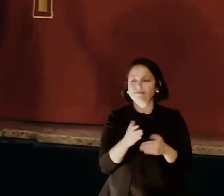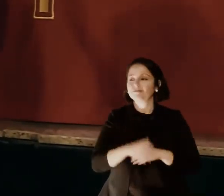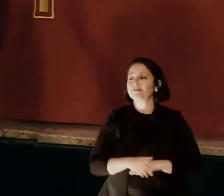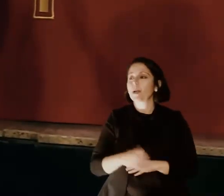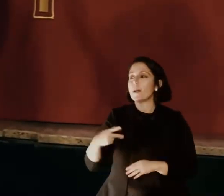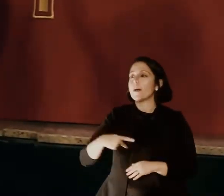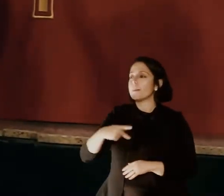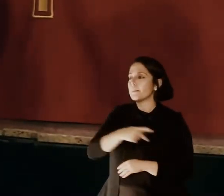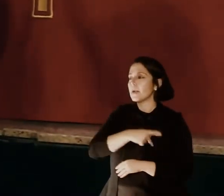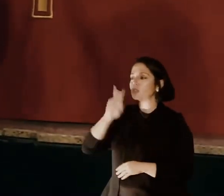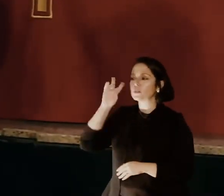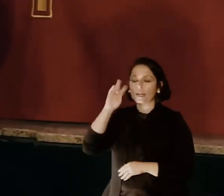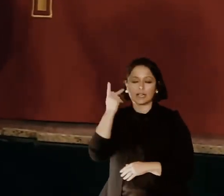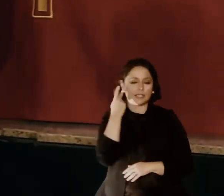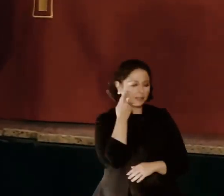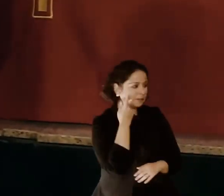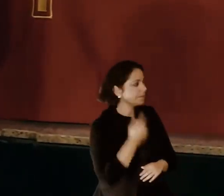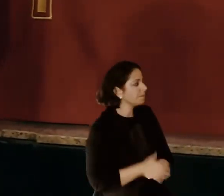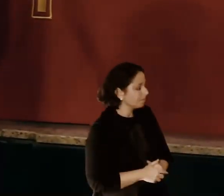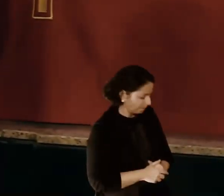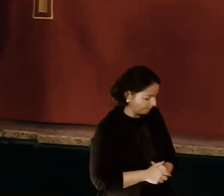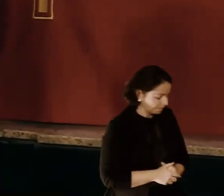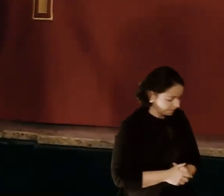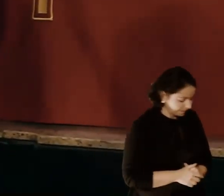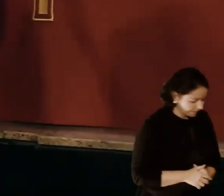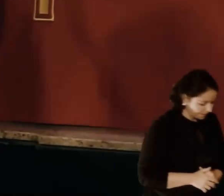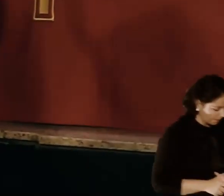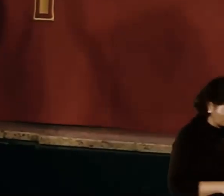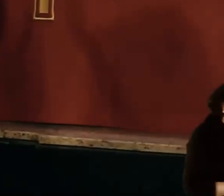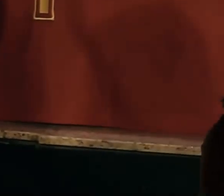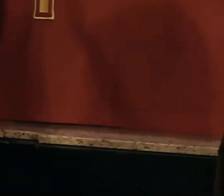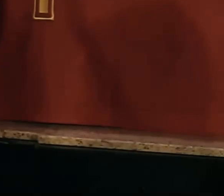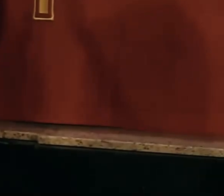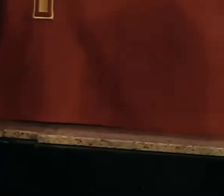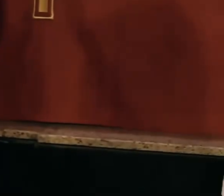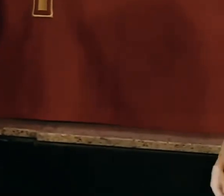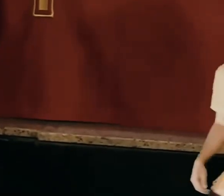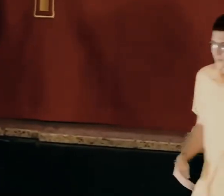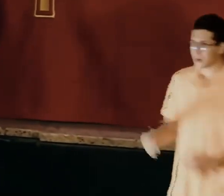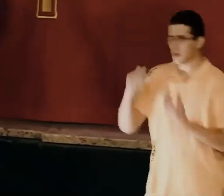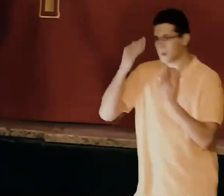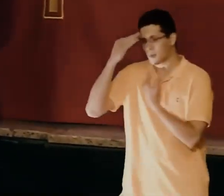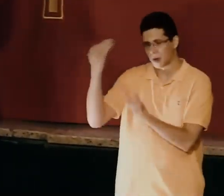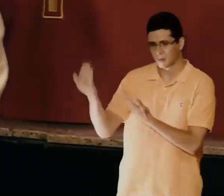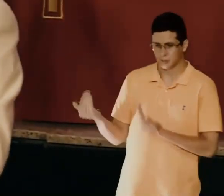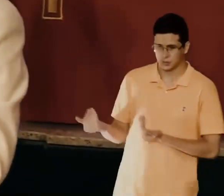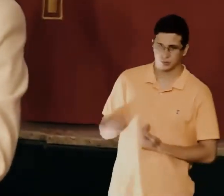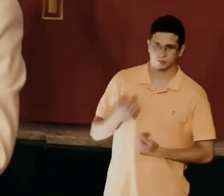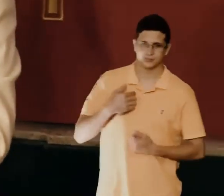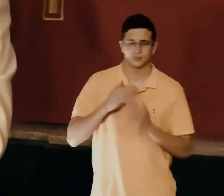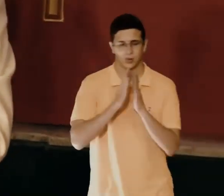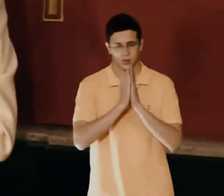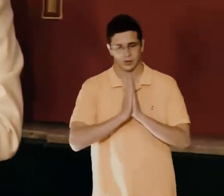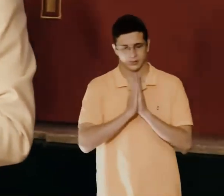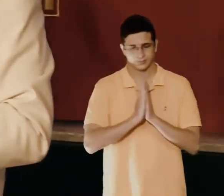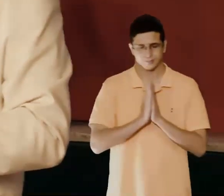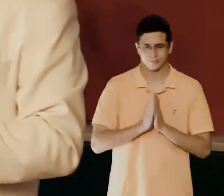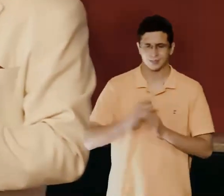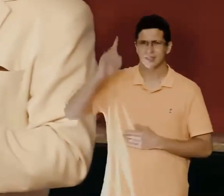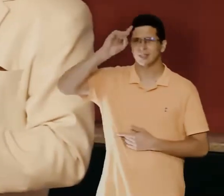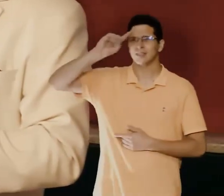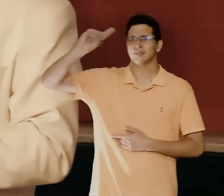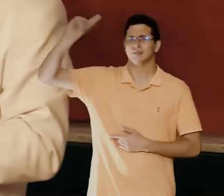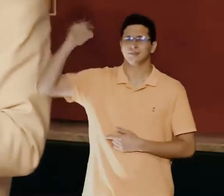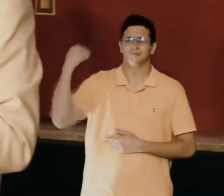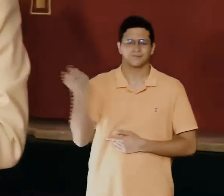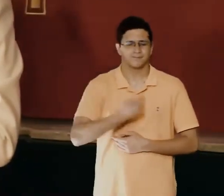Pastora Ri, muito obrigado pelo seu trabalho, pela existência do Ministério da Juventude, por esse magnífico coral. Muito obrigado. Vamos orar. Senhor, nós